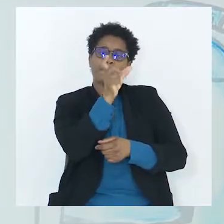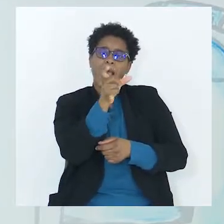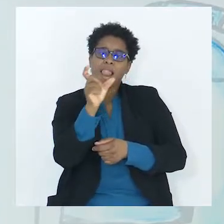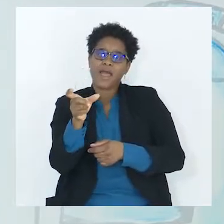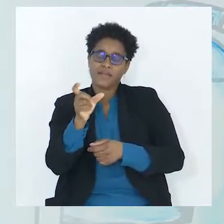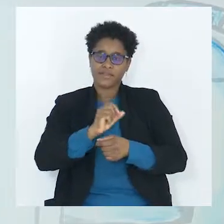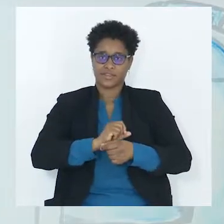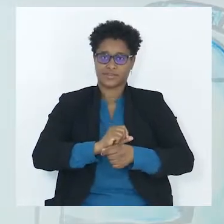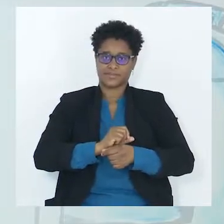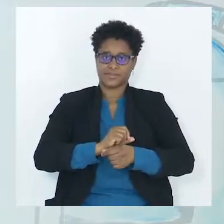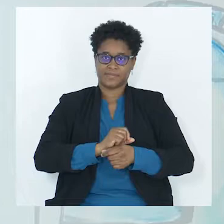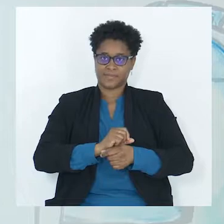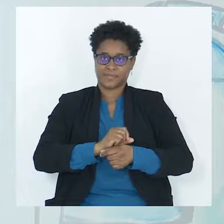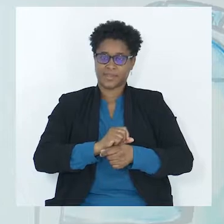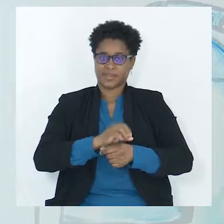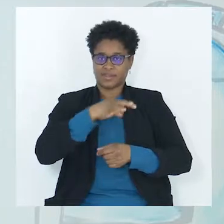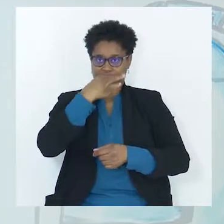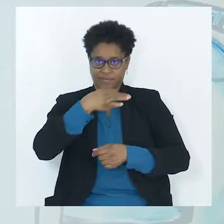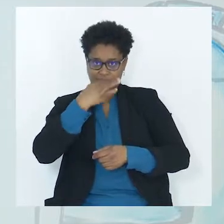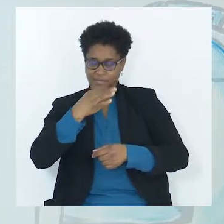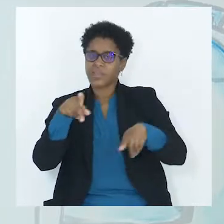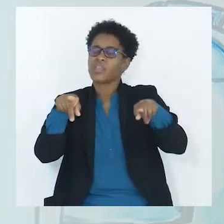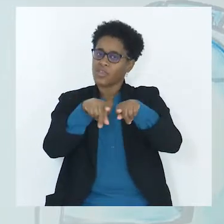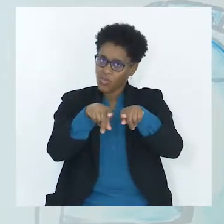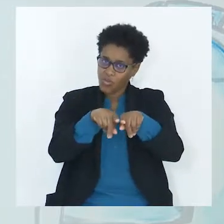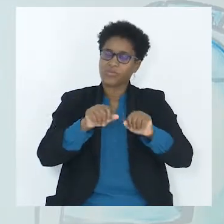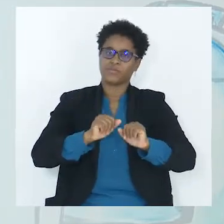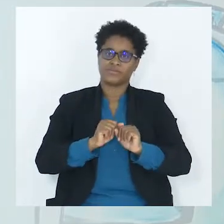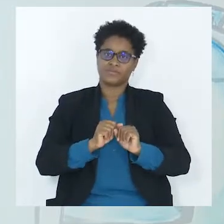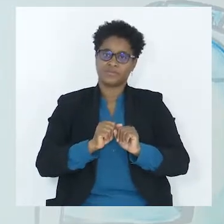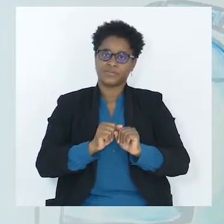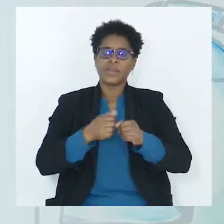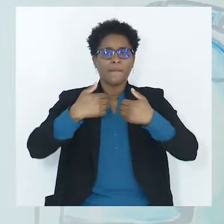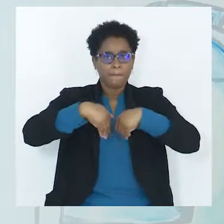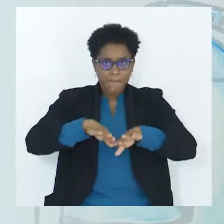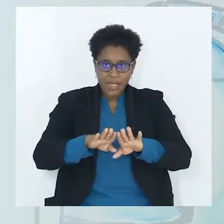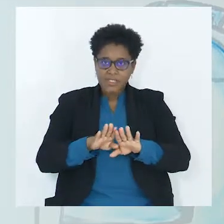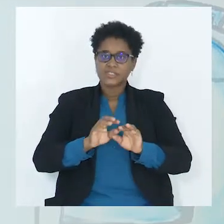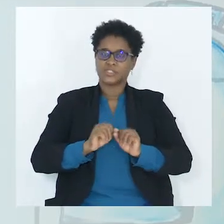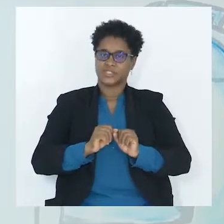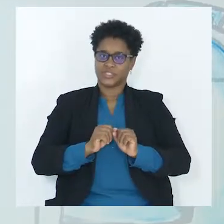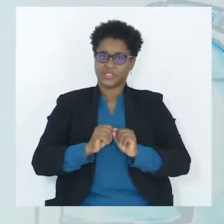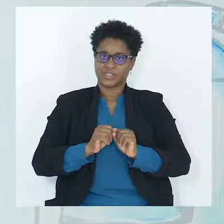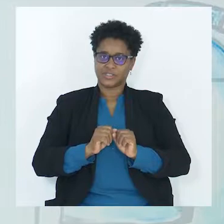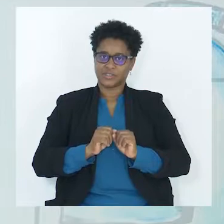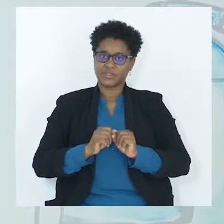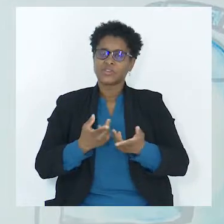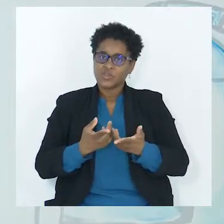duas palavras que se pronunciam da mesma forma,